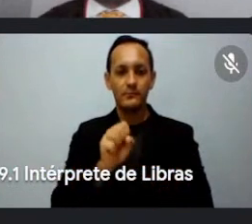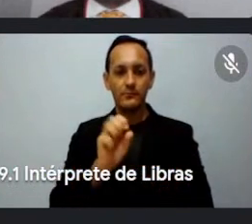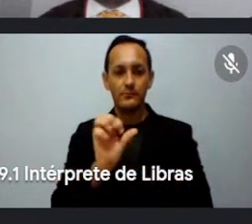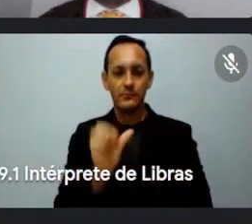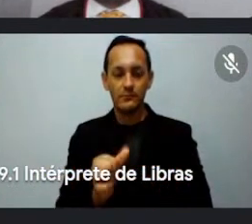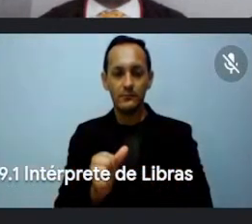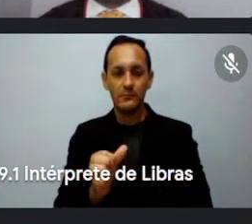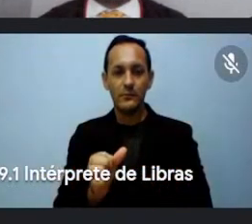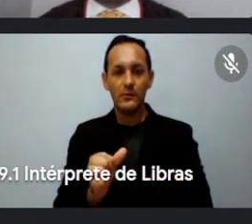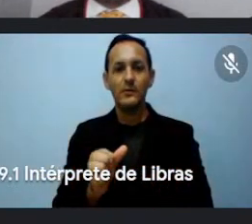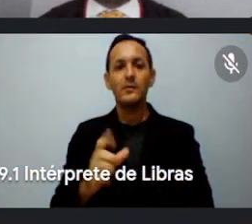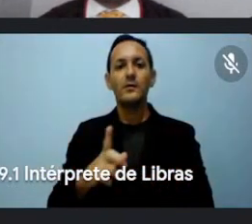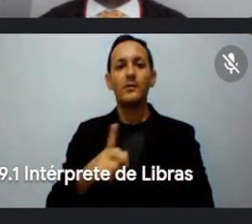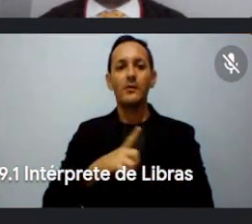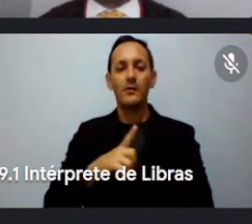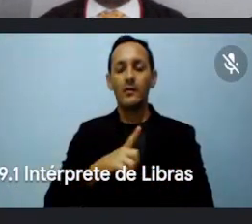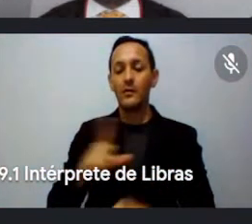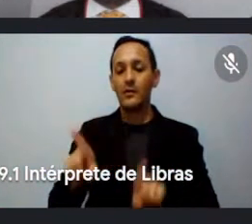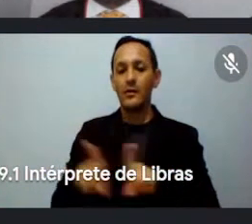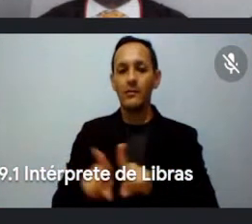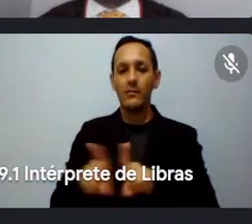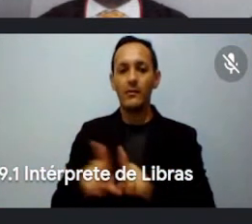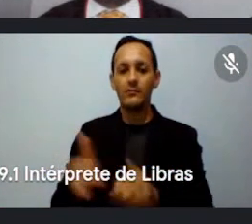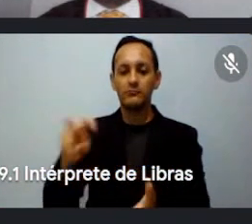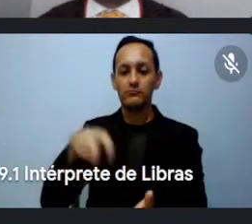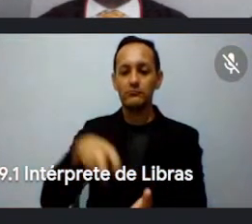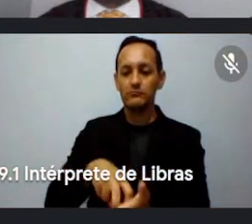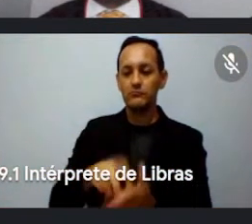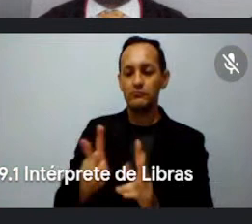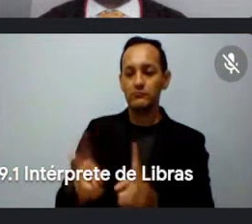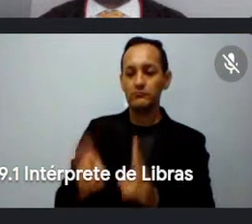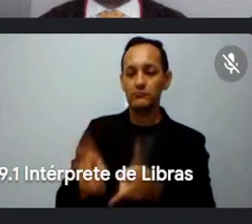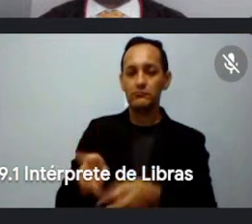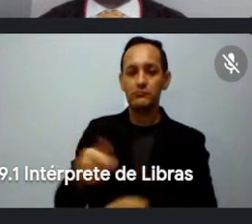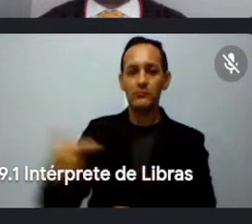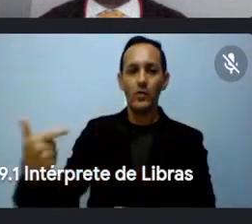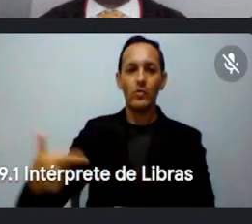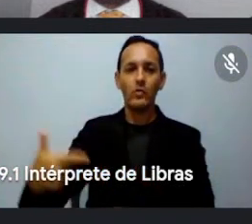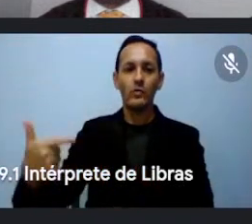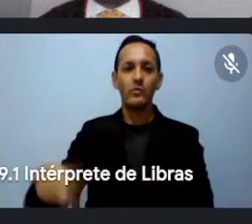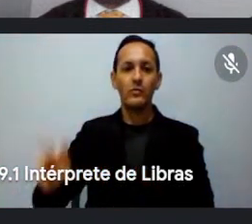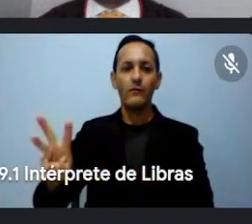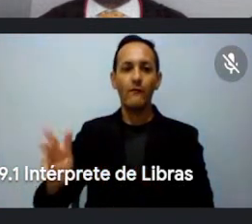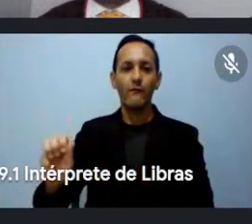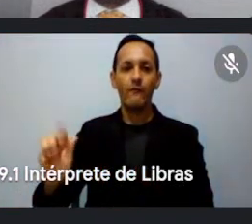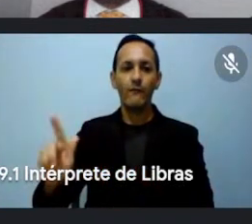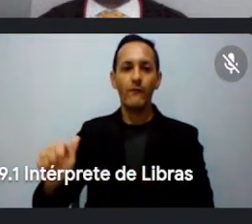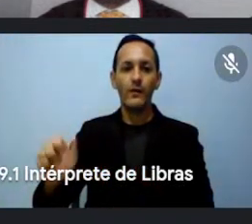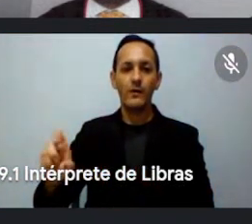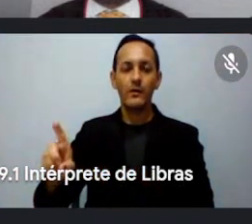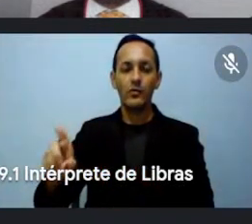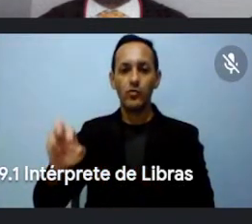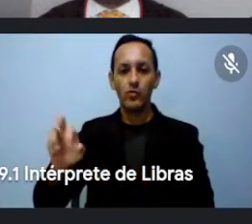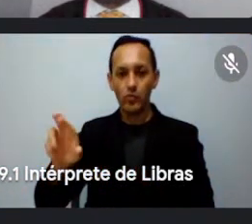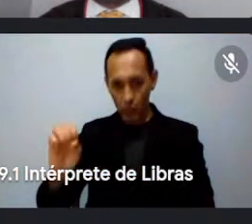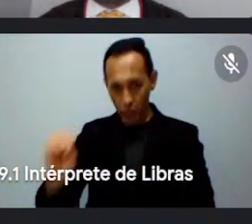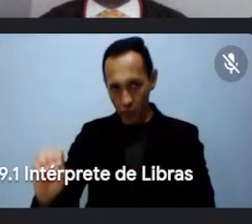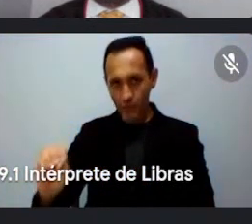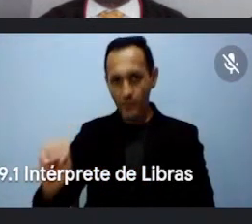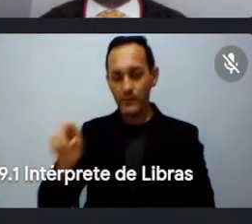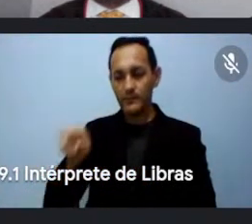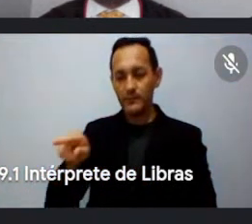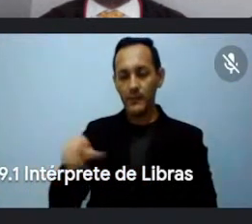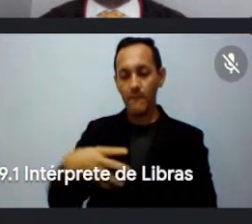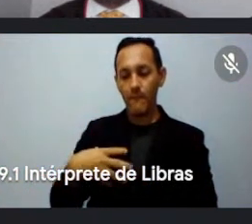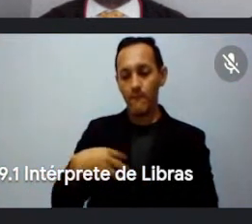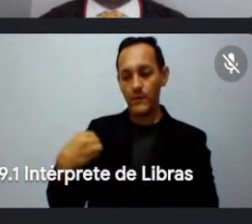mantendo incólume a sentença recorrida em relação ao 2º recorrente aos válido Pereira